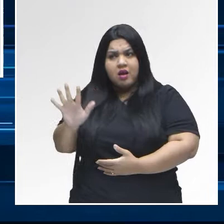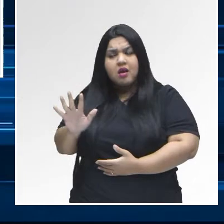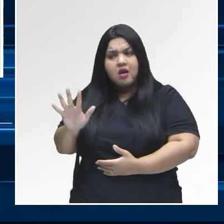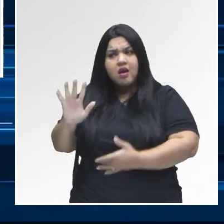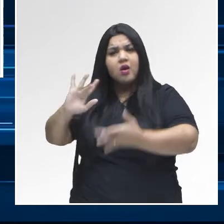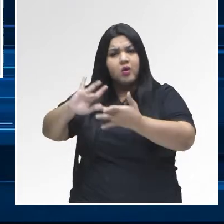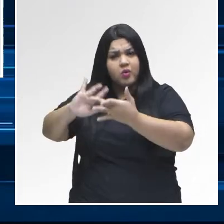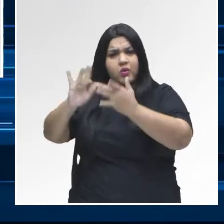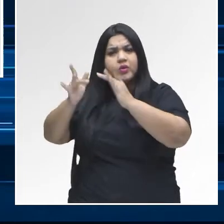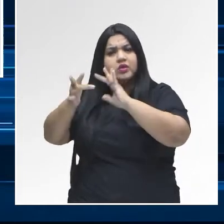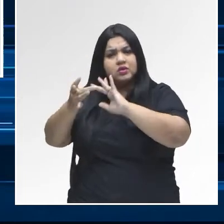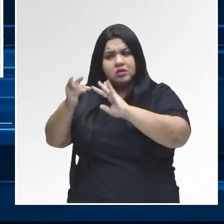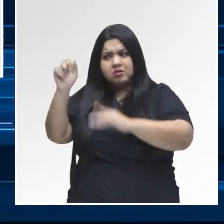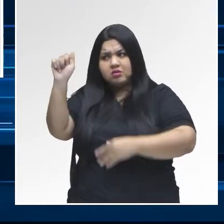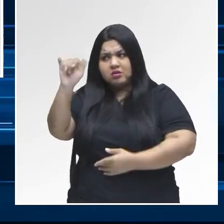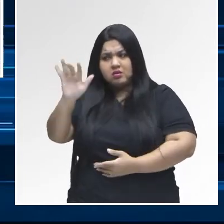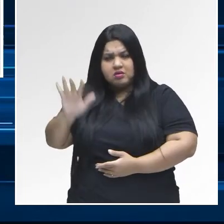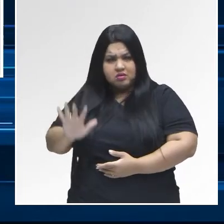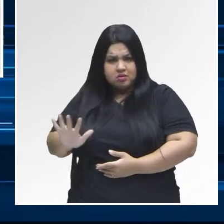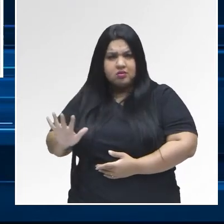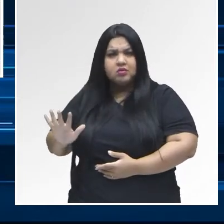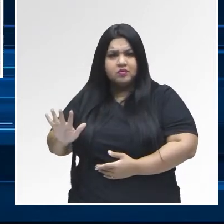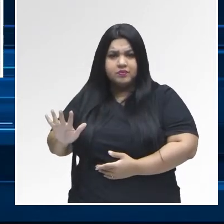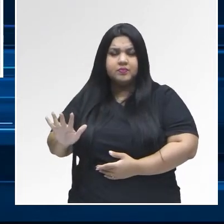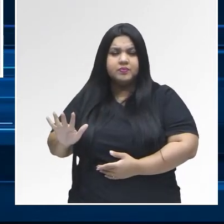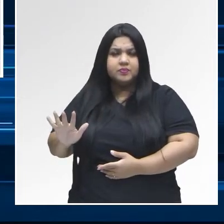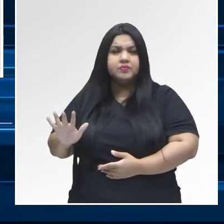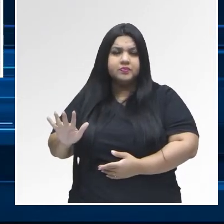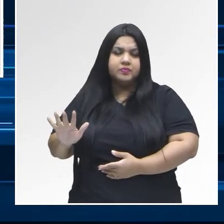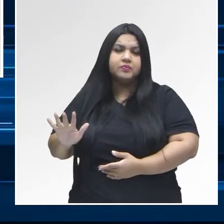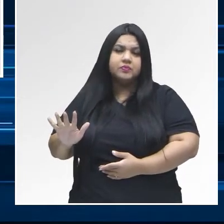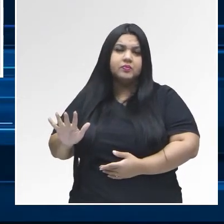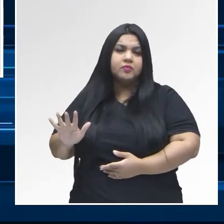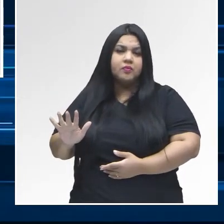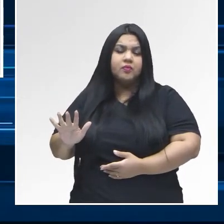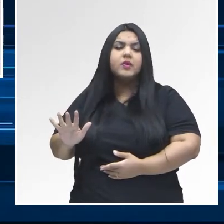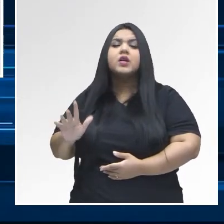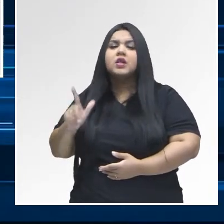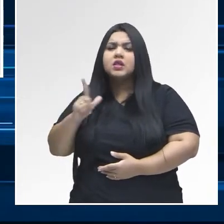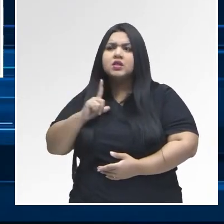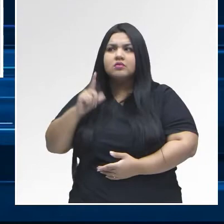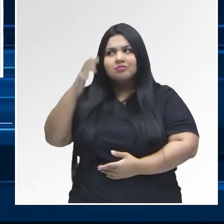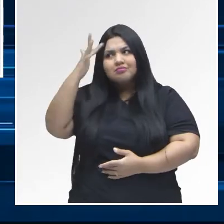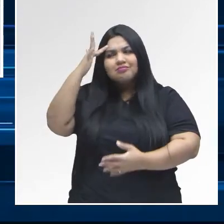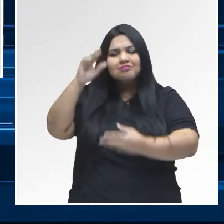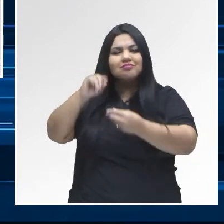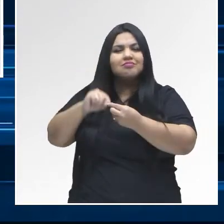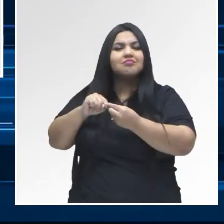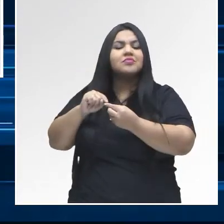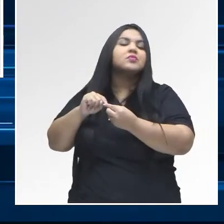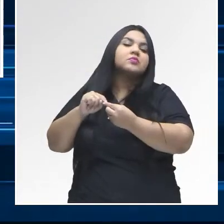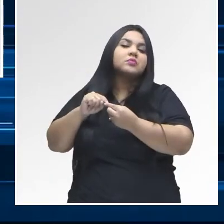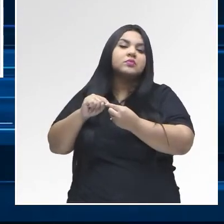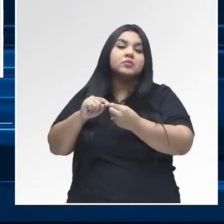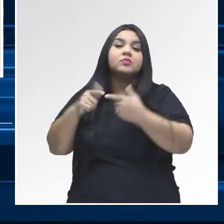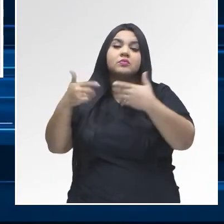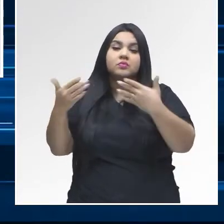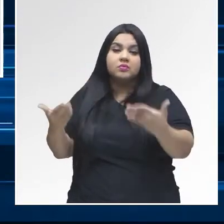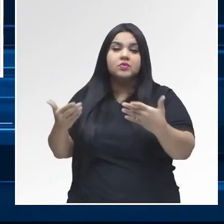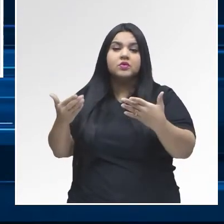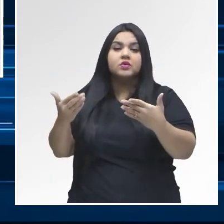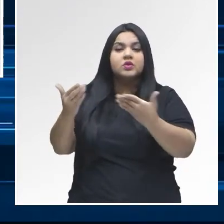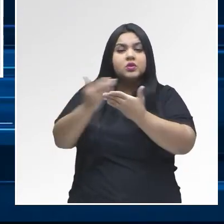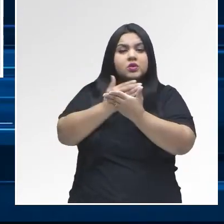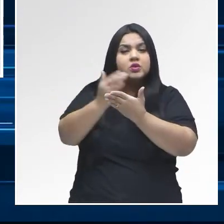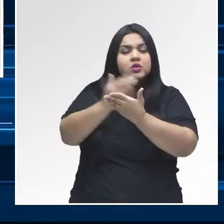continente africano. Afinal, se são africanos, vieram do continente africano, né? Tem uma certa lógica aí. Então, esses são